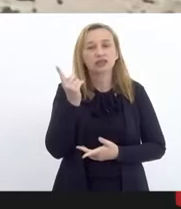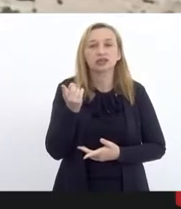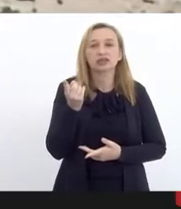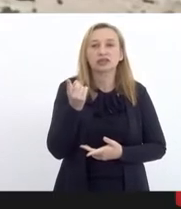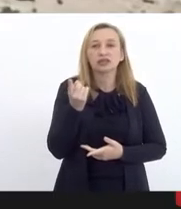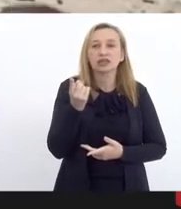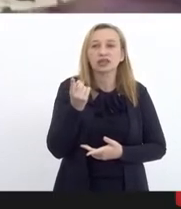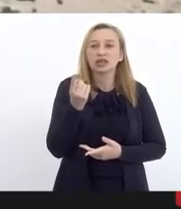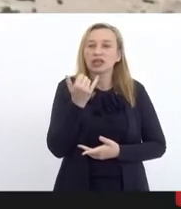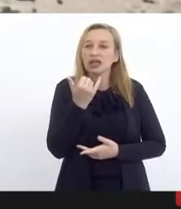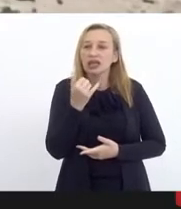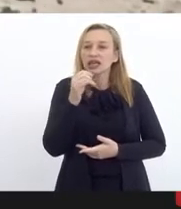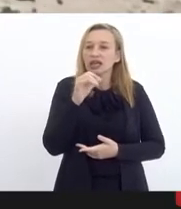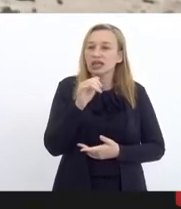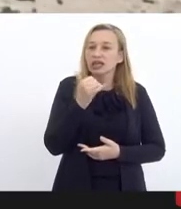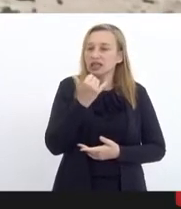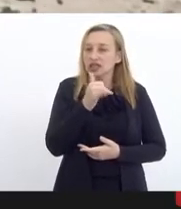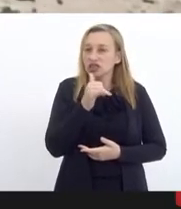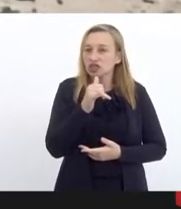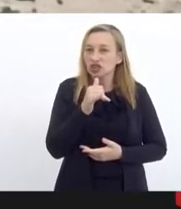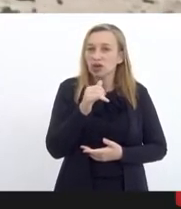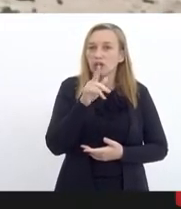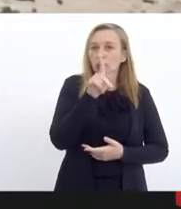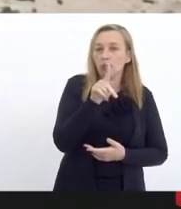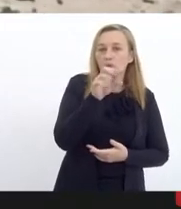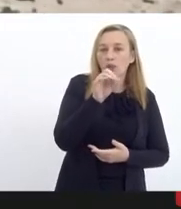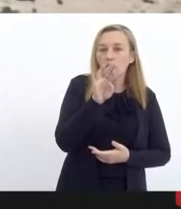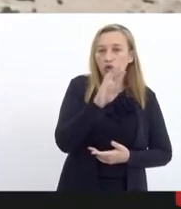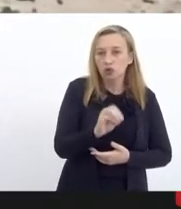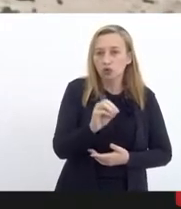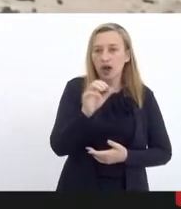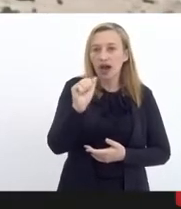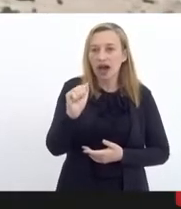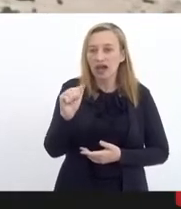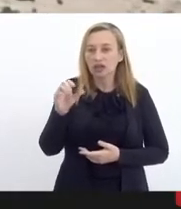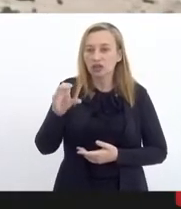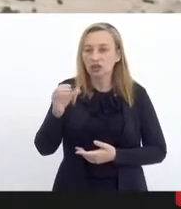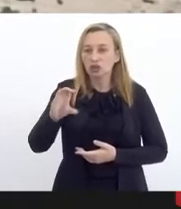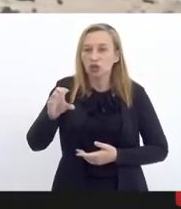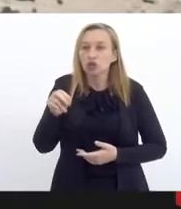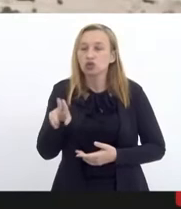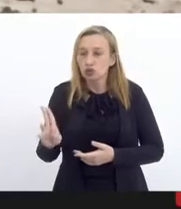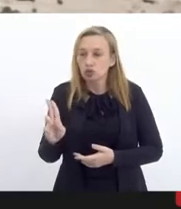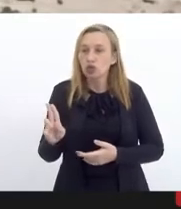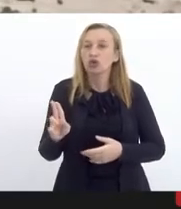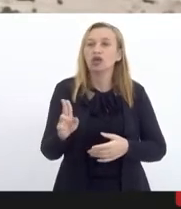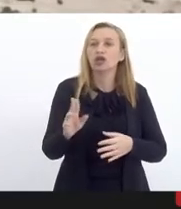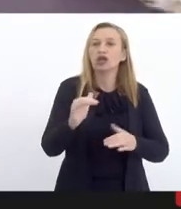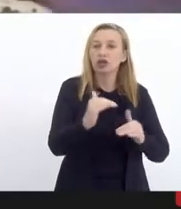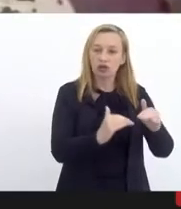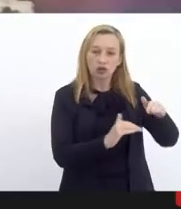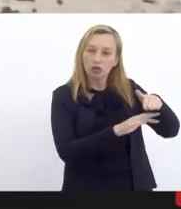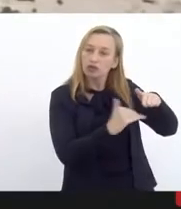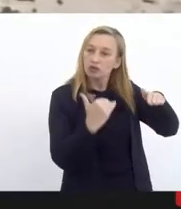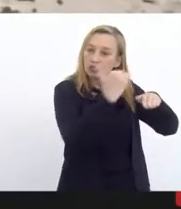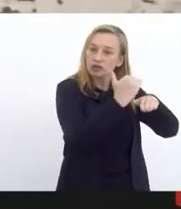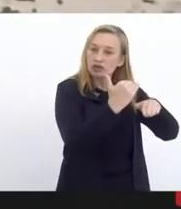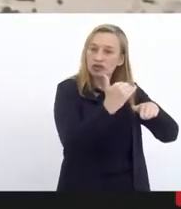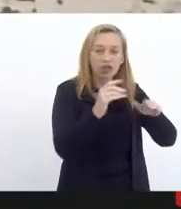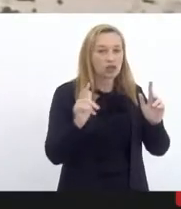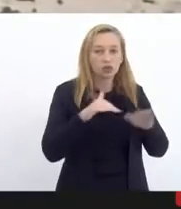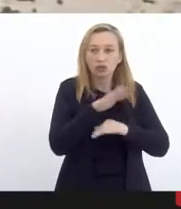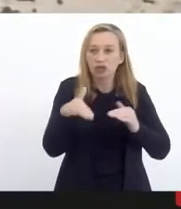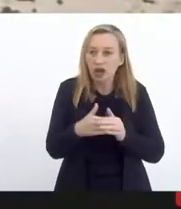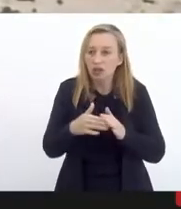na sinergia entre o Porto do Açu e do Fundo Soberano, é total. A nossa coincidência da visão de desenvolvimento